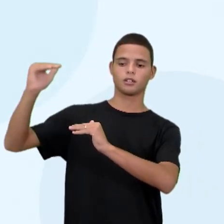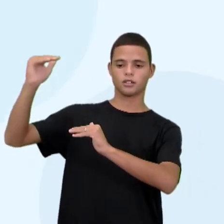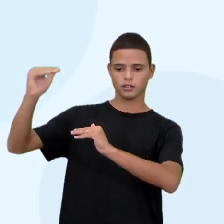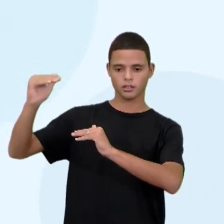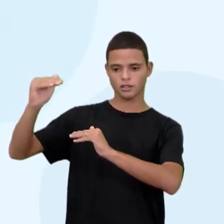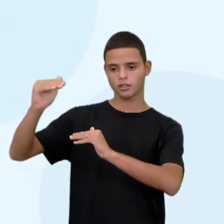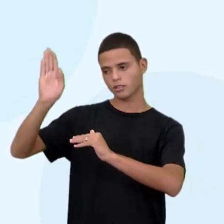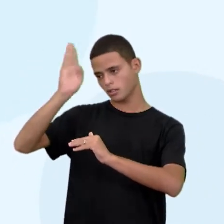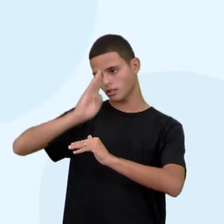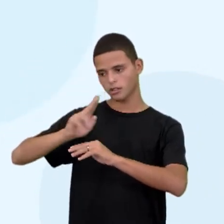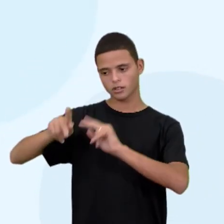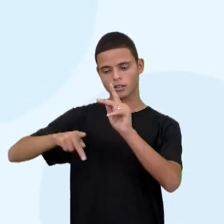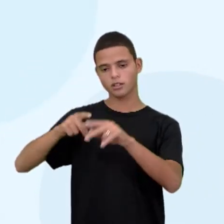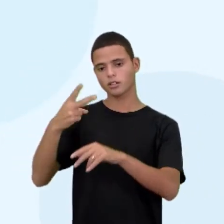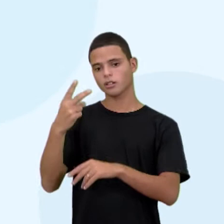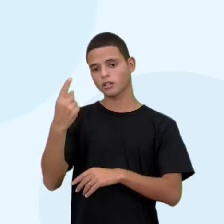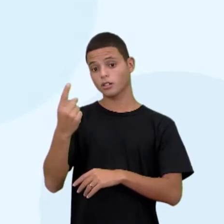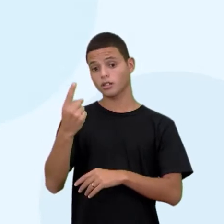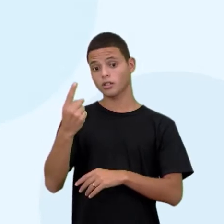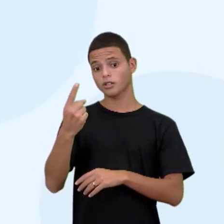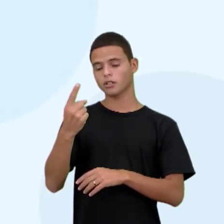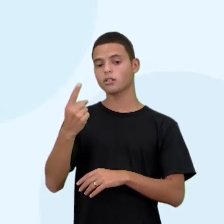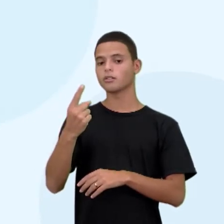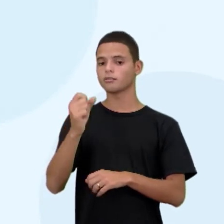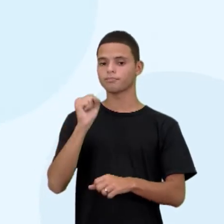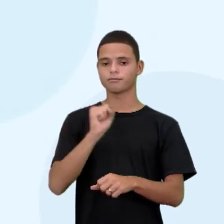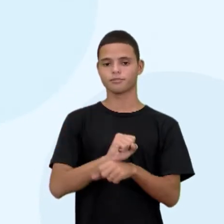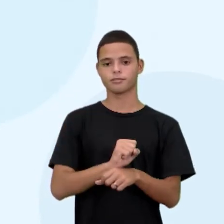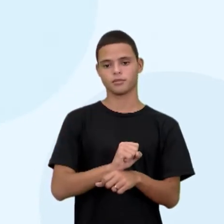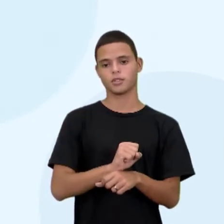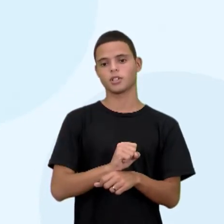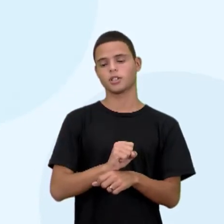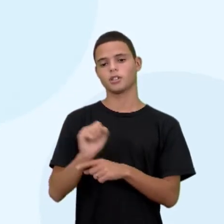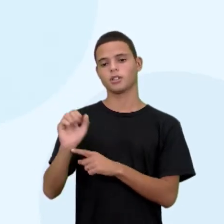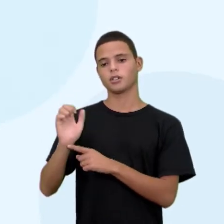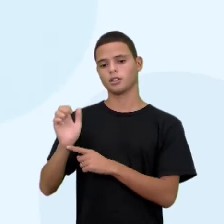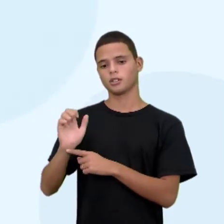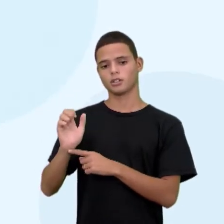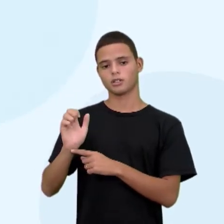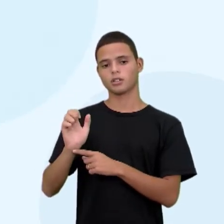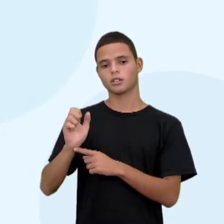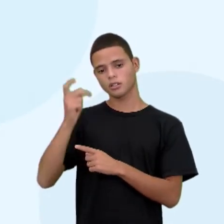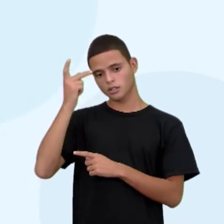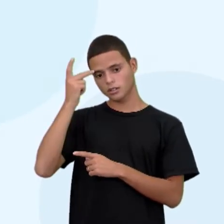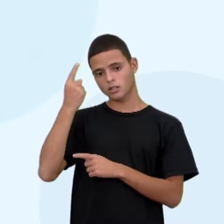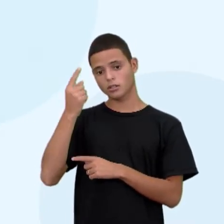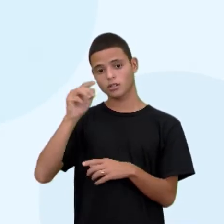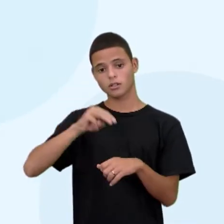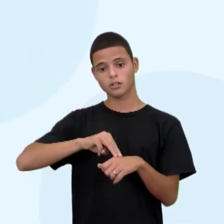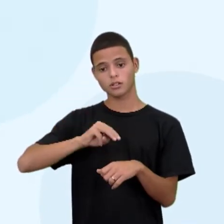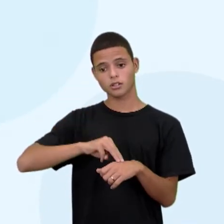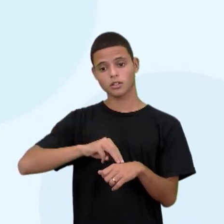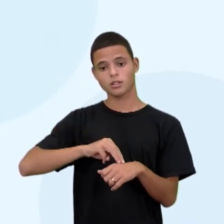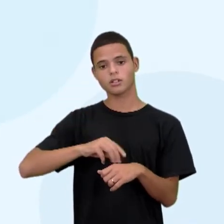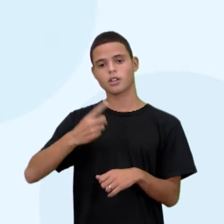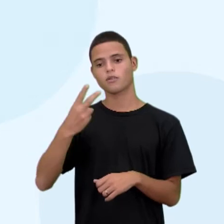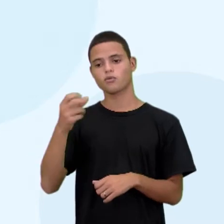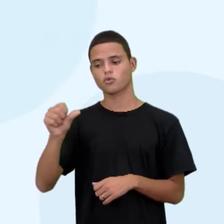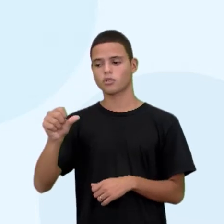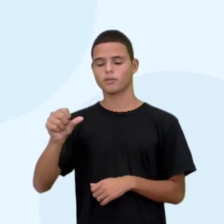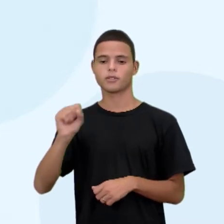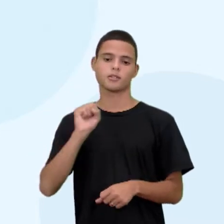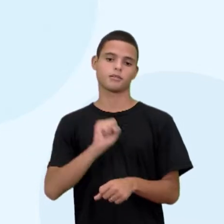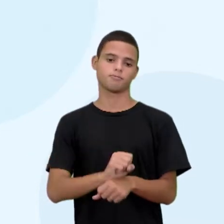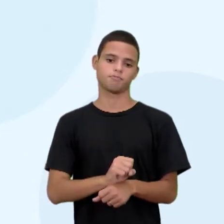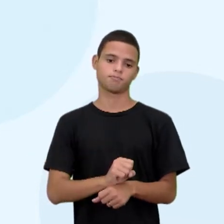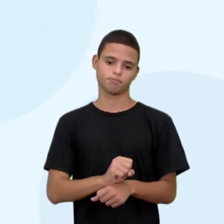brasileira é de 21 segundos e do estado de São Paulo é de 1 minuto e 29 segundos. Já o estado